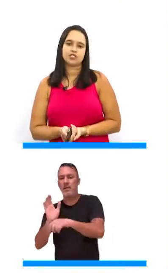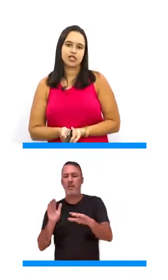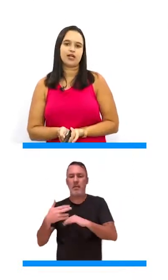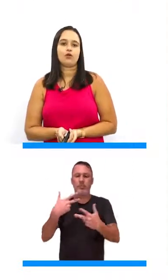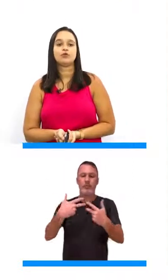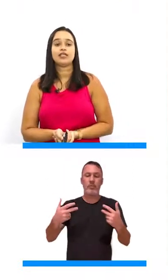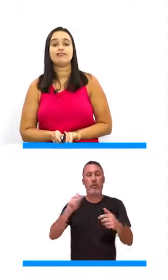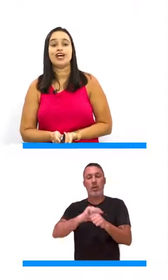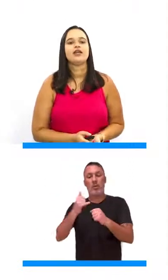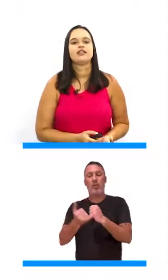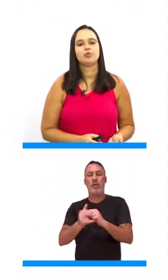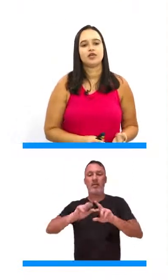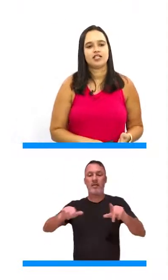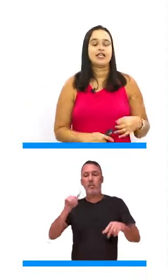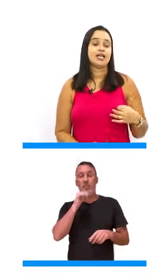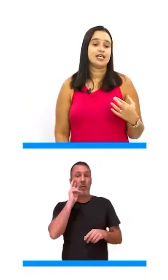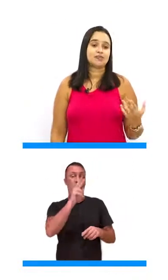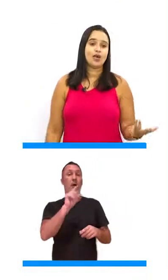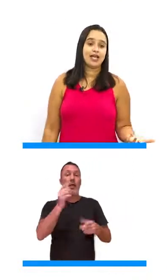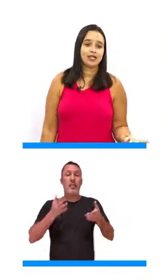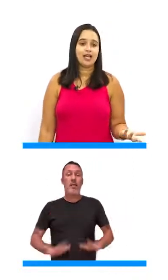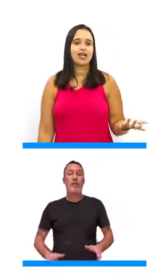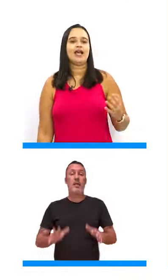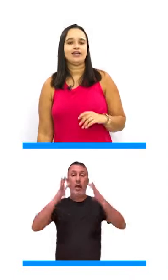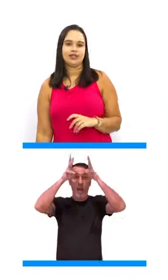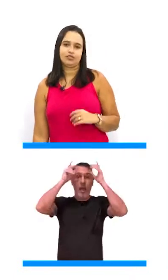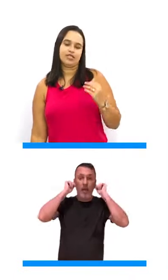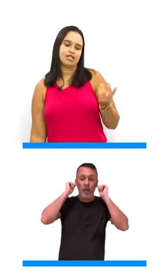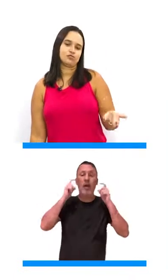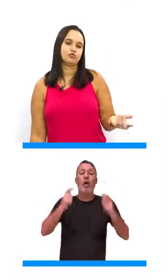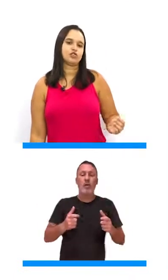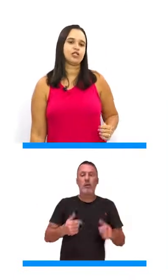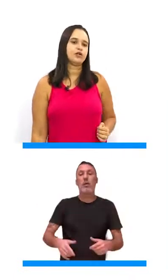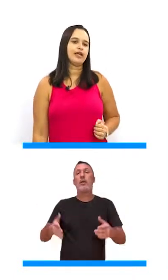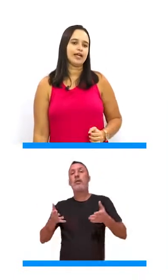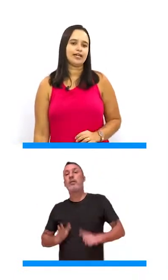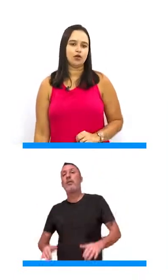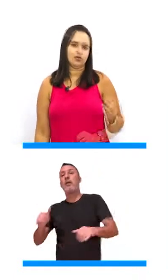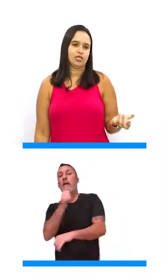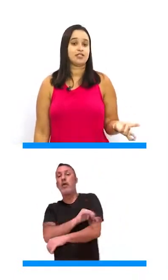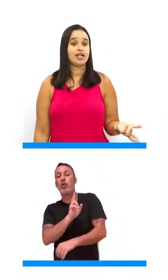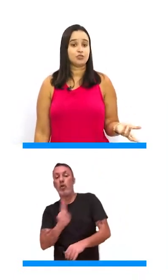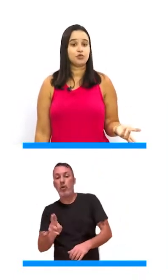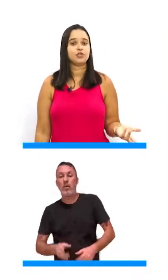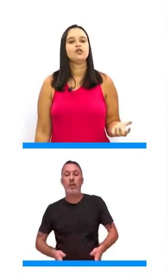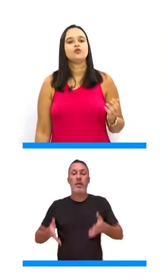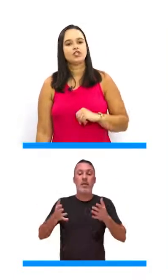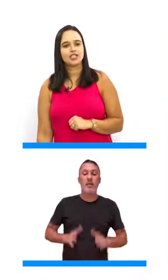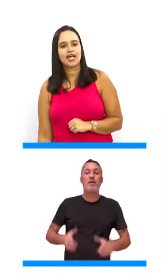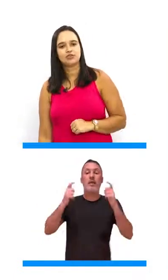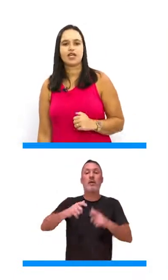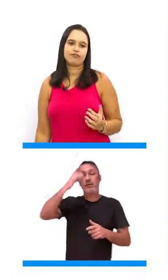gente considera como derivados. Então, por exemplo, quem nasce no Acre é acreano. Quem nasce no Rio de Janeiro é carioca, na cidade do Rio.